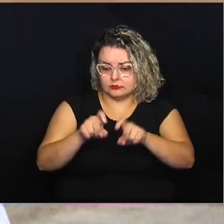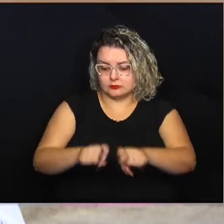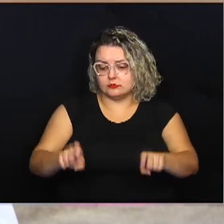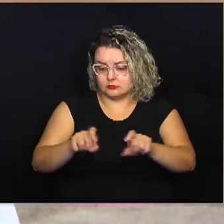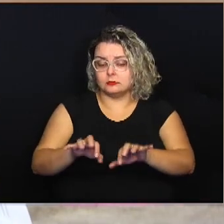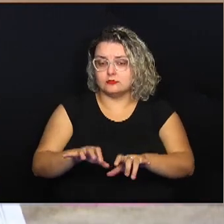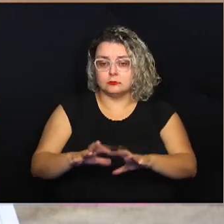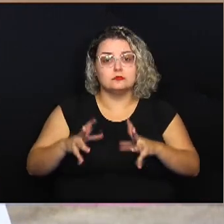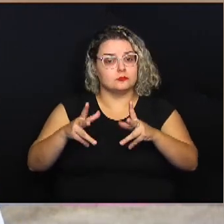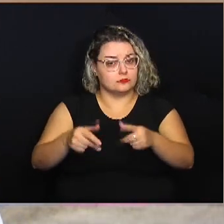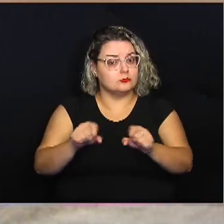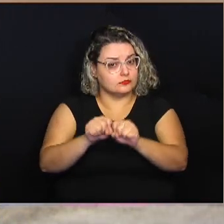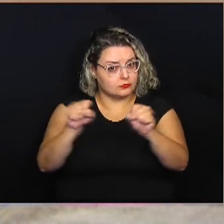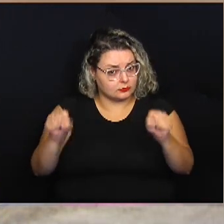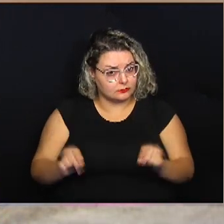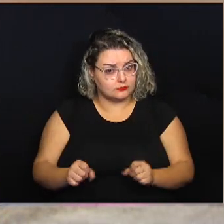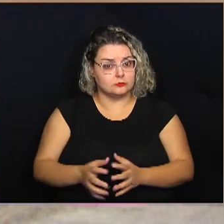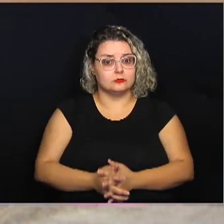nosso,